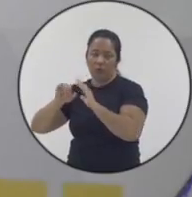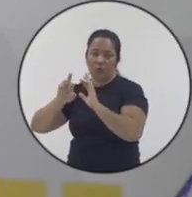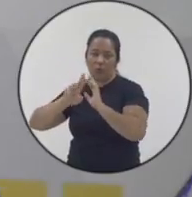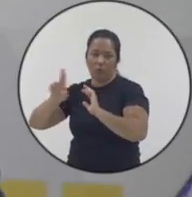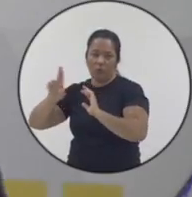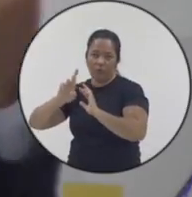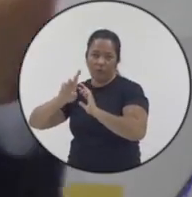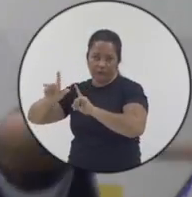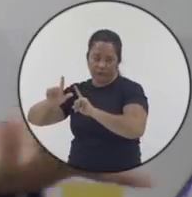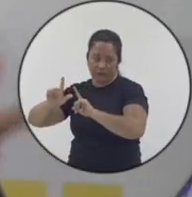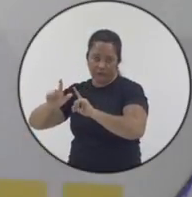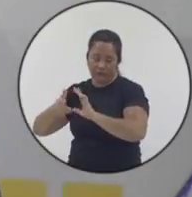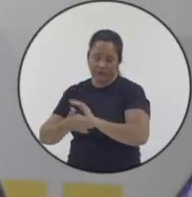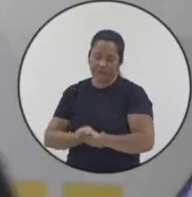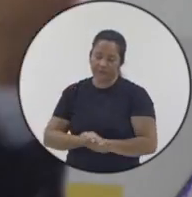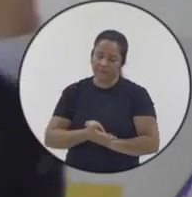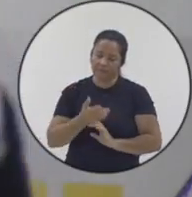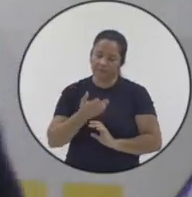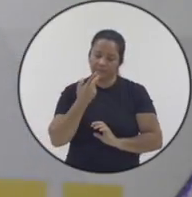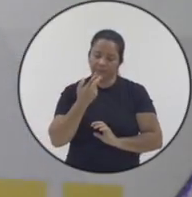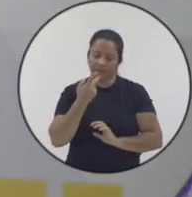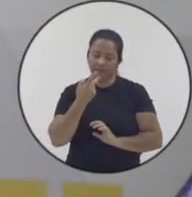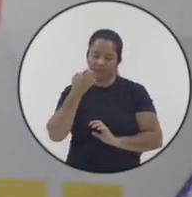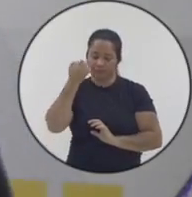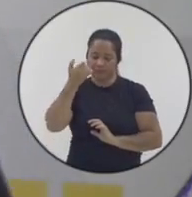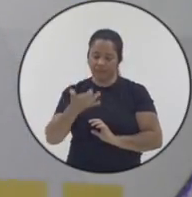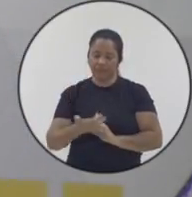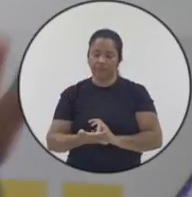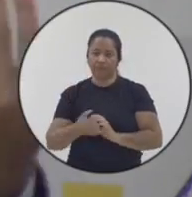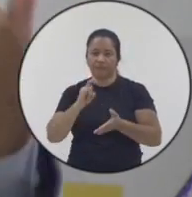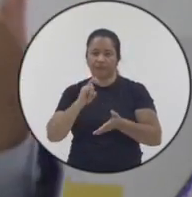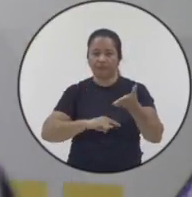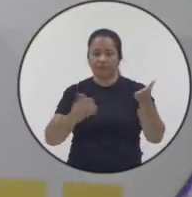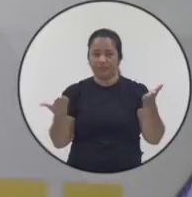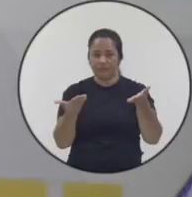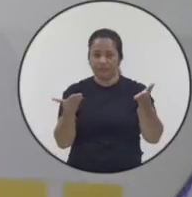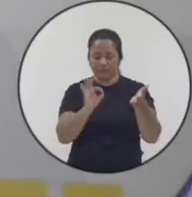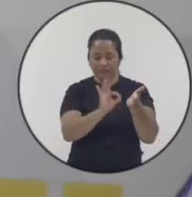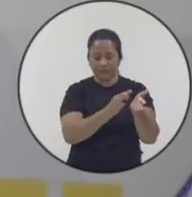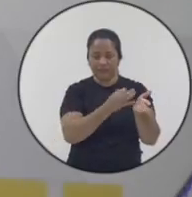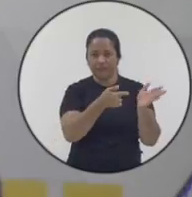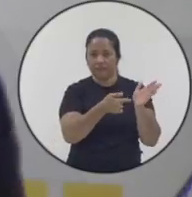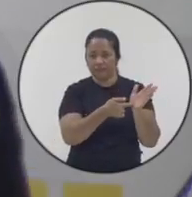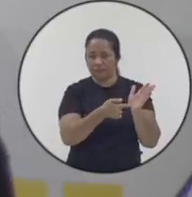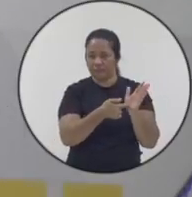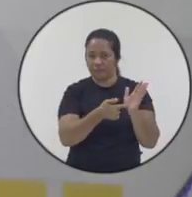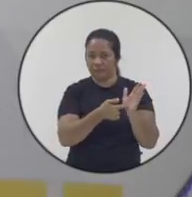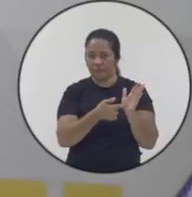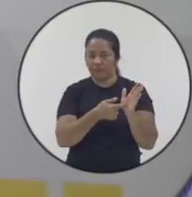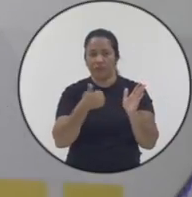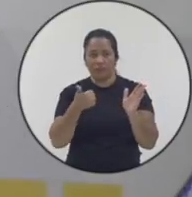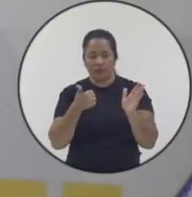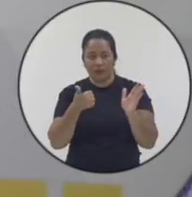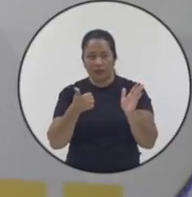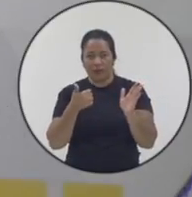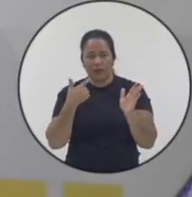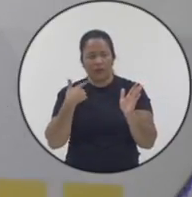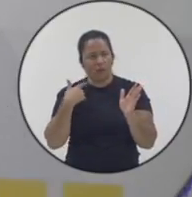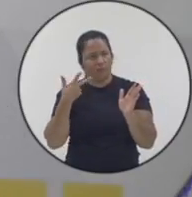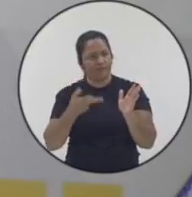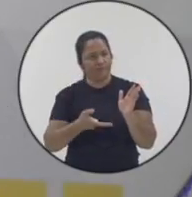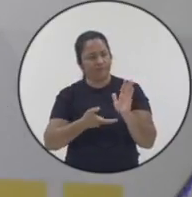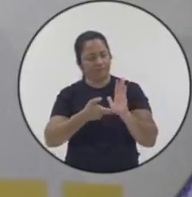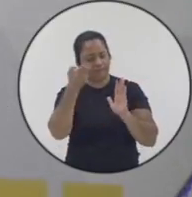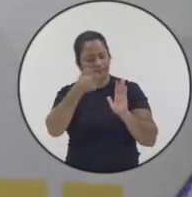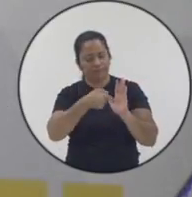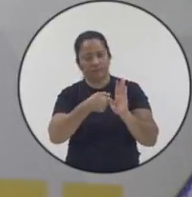sobre a resolução, eu creio que a gente aqui já teve bastante fala, já me contemplou bastante. A questão que me chamou a atenção na